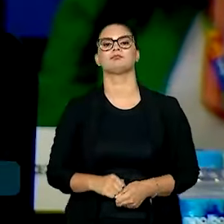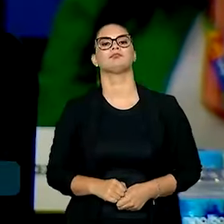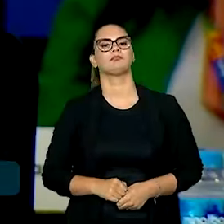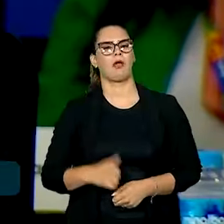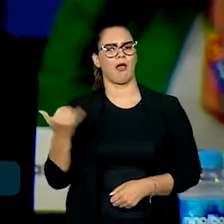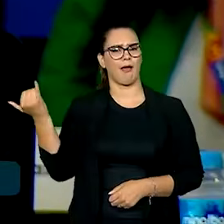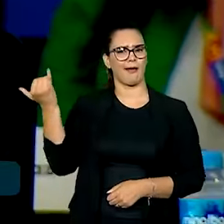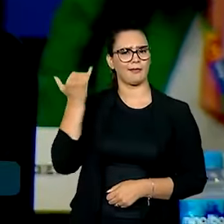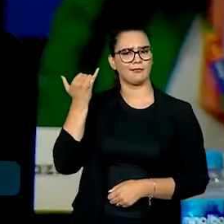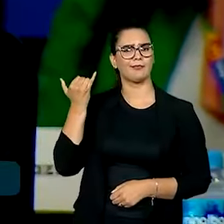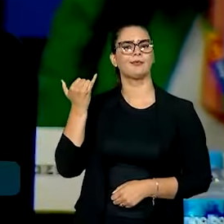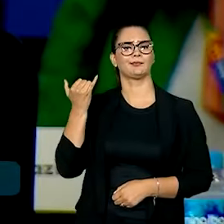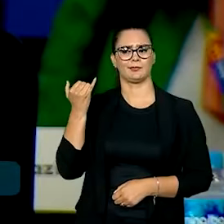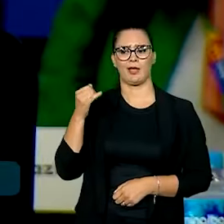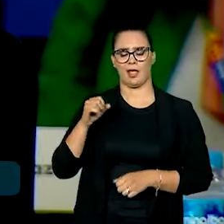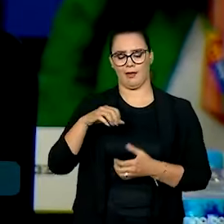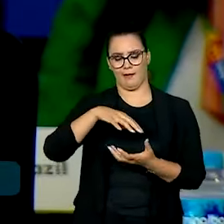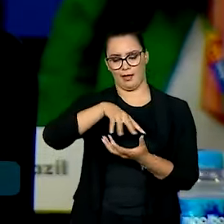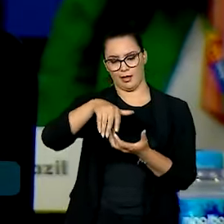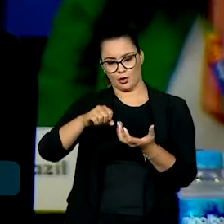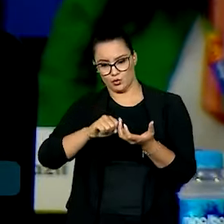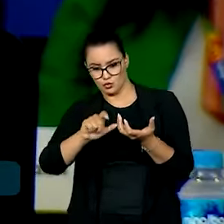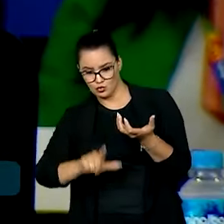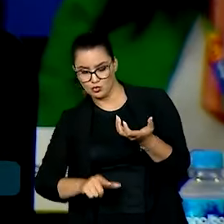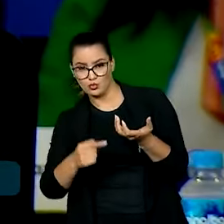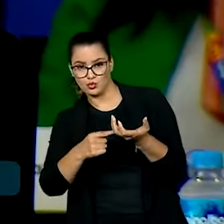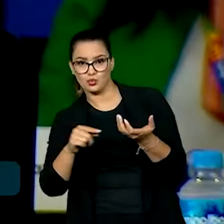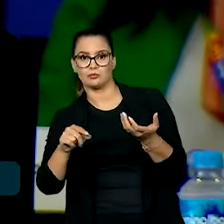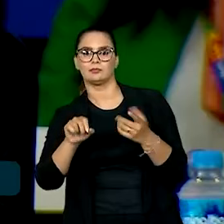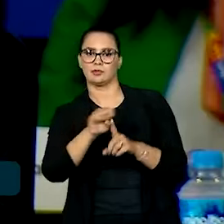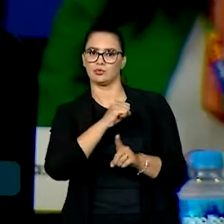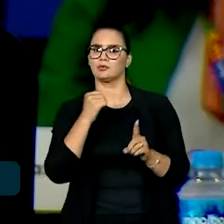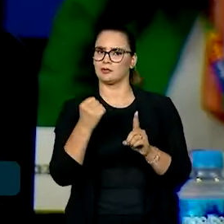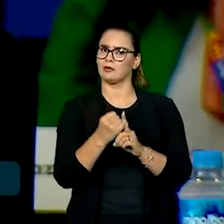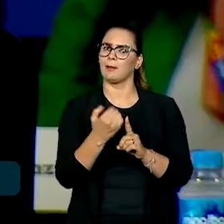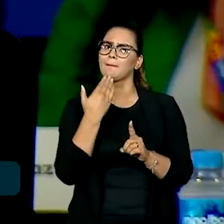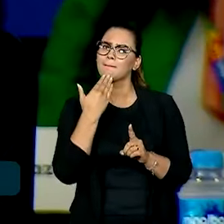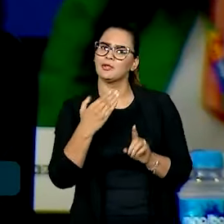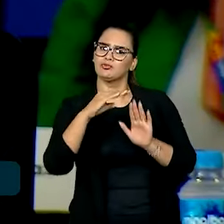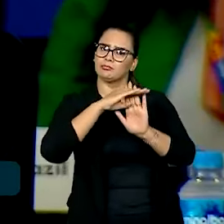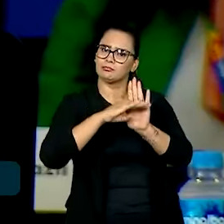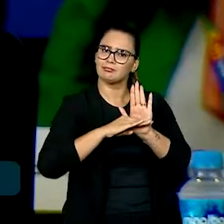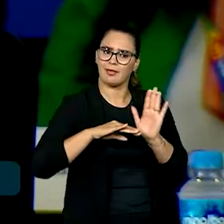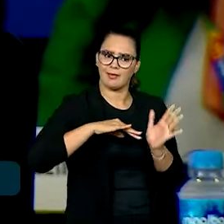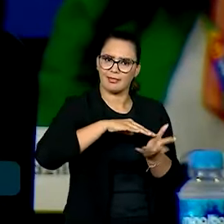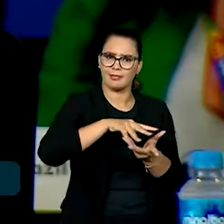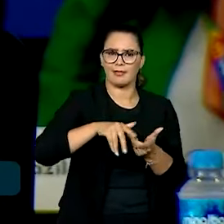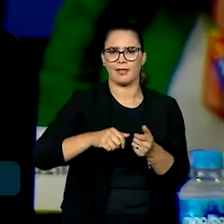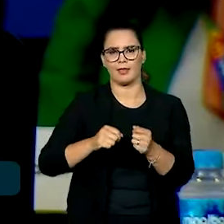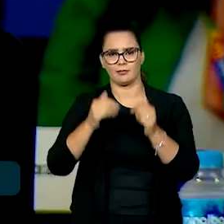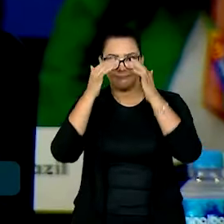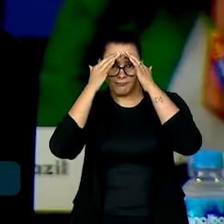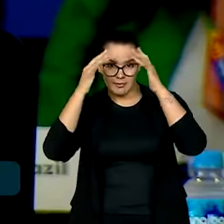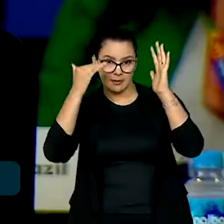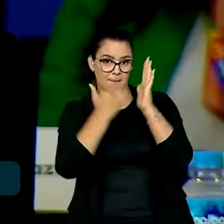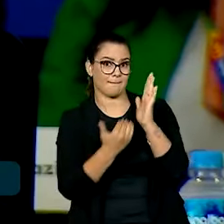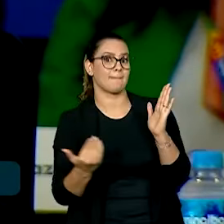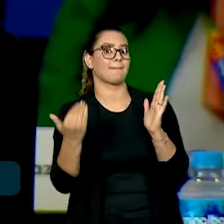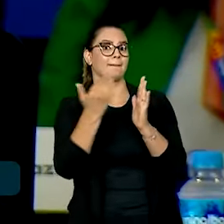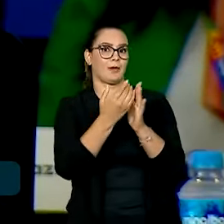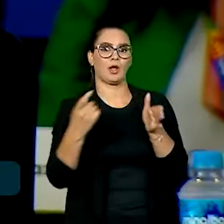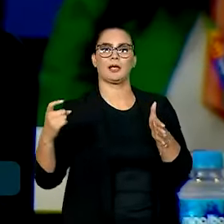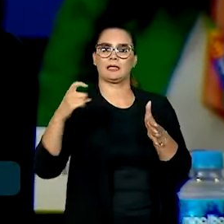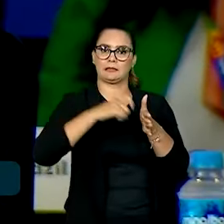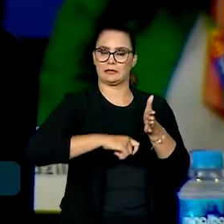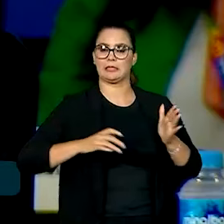vez mais altas do Sul Global e da sociedade civil, exigindo uma agenda fiscal internacional mais ambiciosa, incluindo a